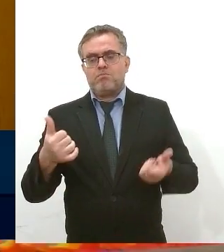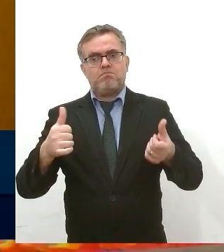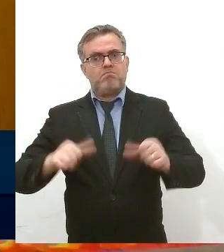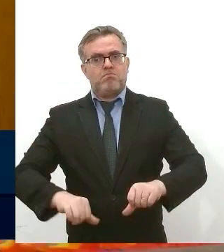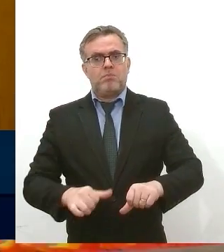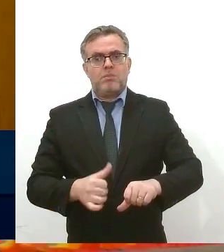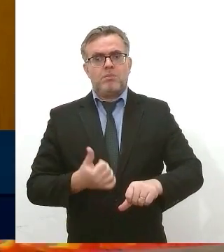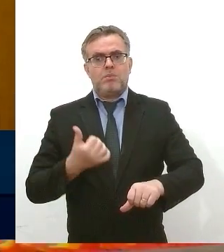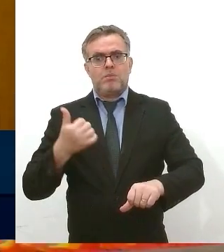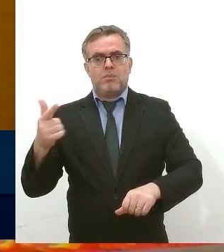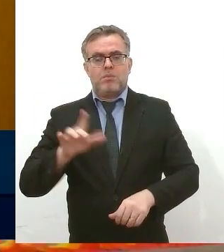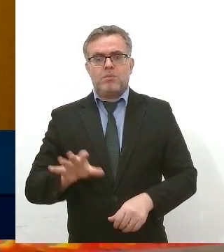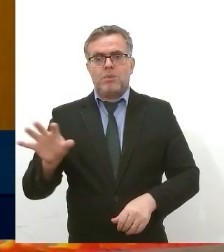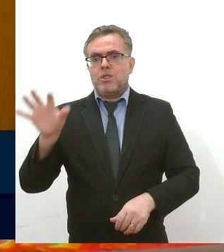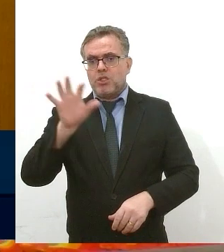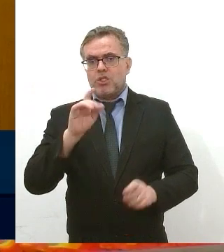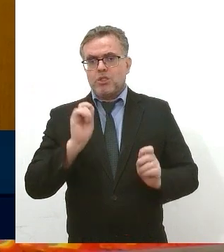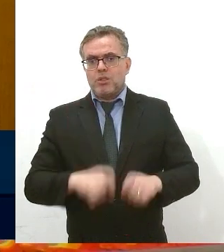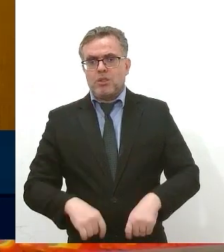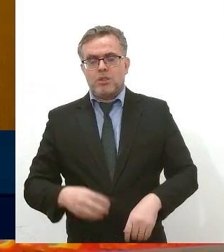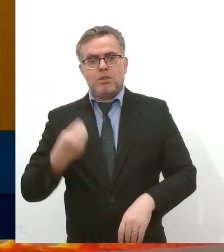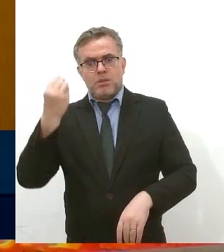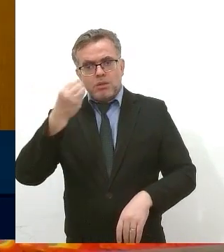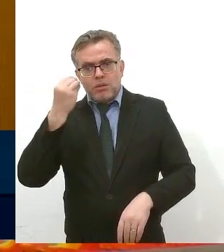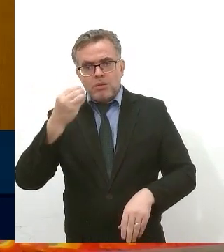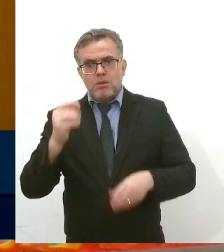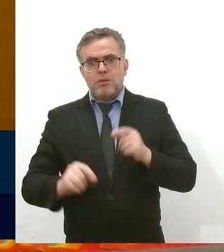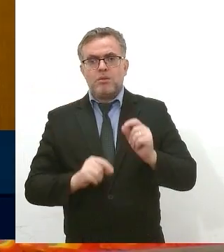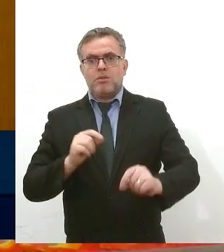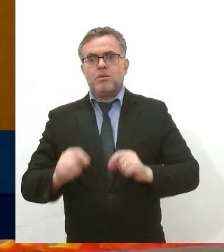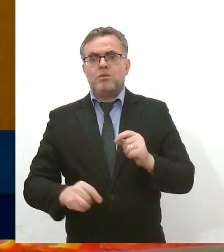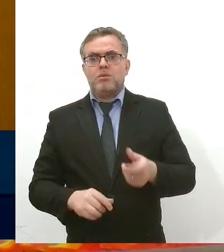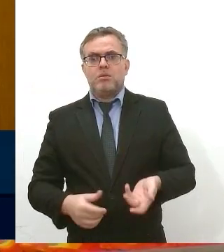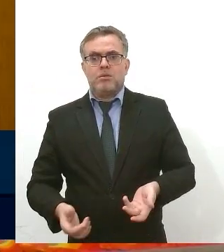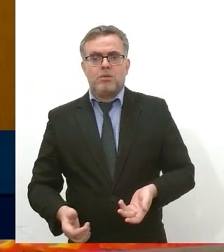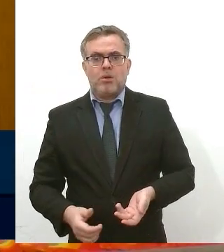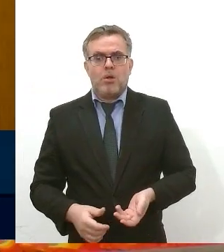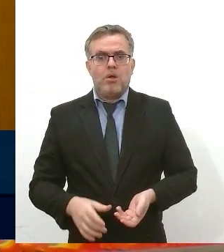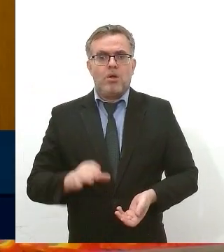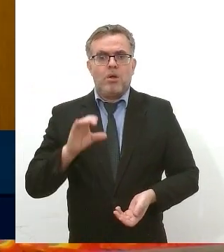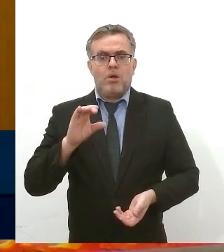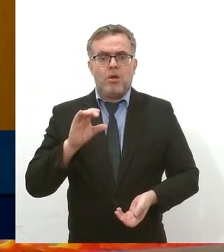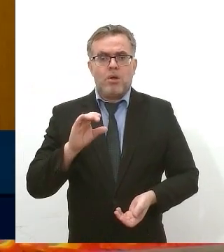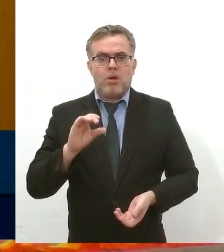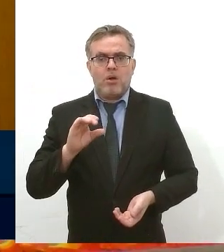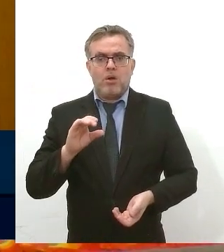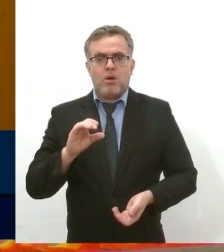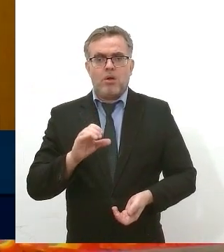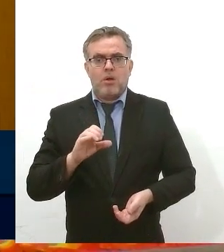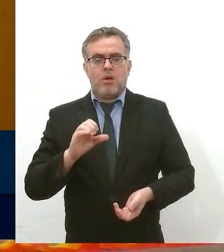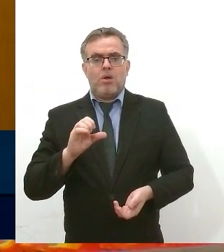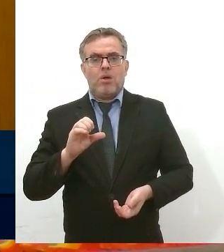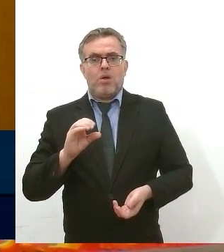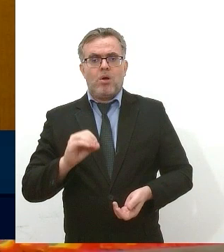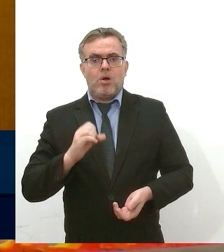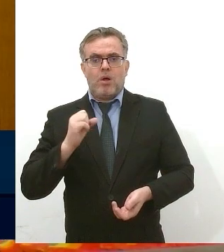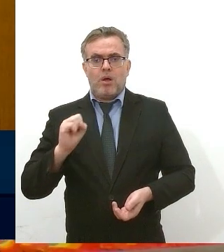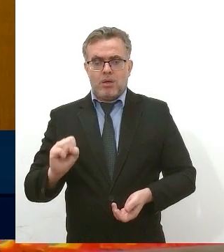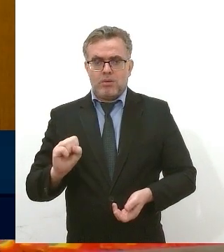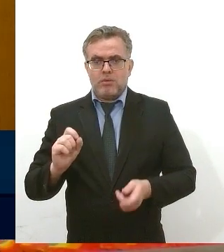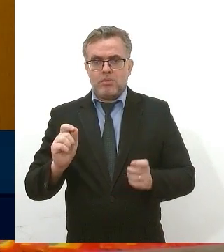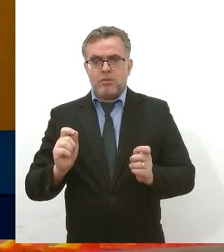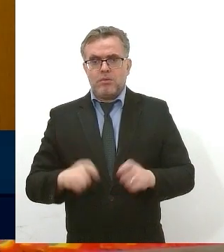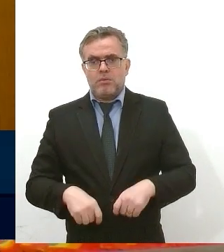experiências como as OSs, né, que eu fiquei sabendo até que vai ser debatido aqui